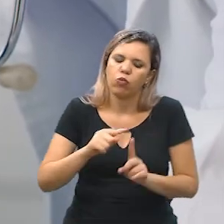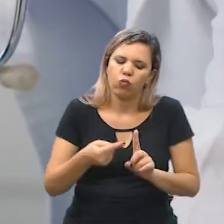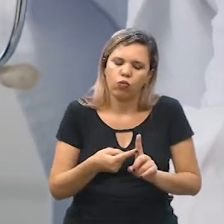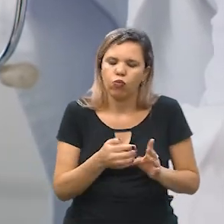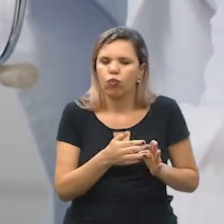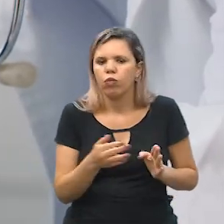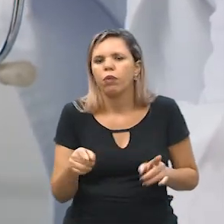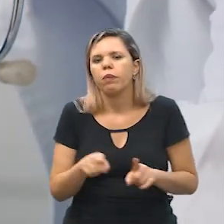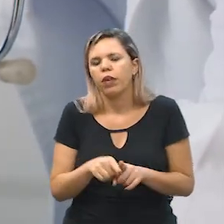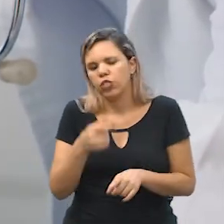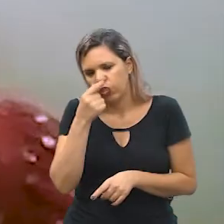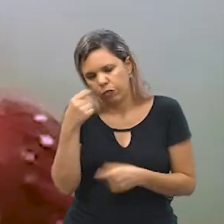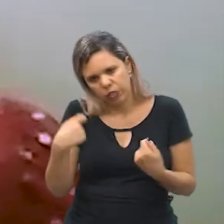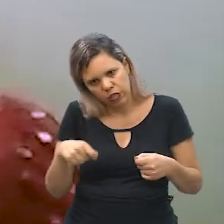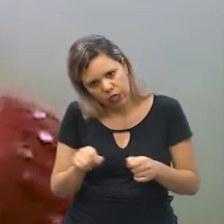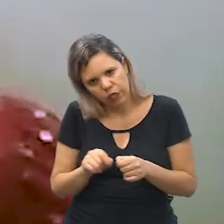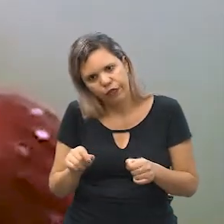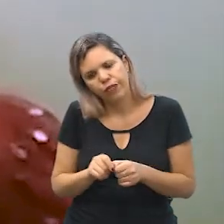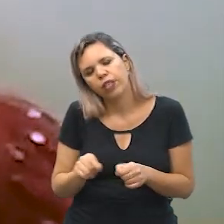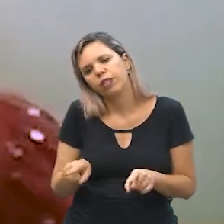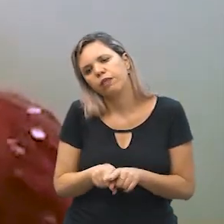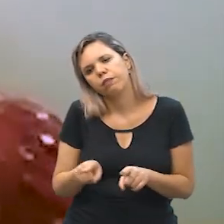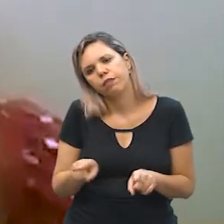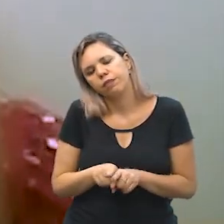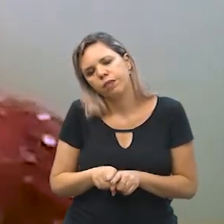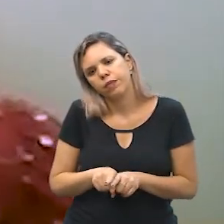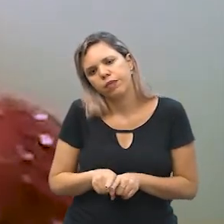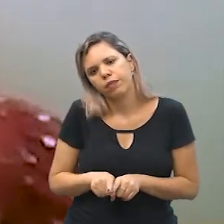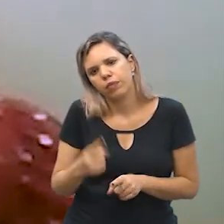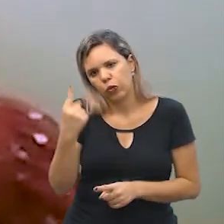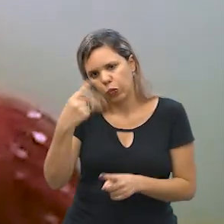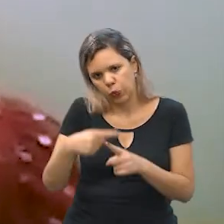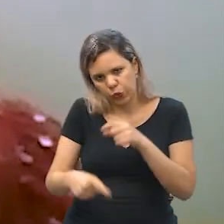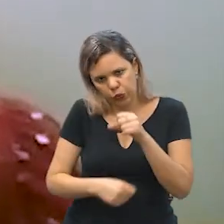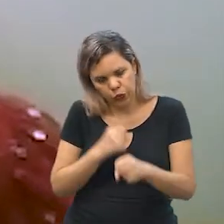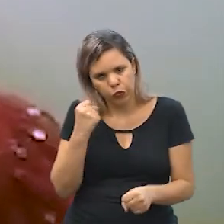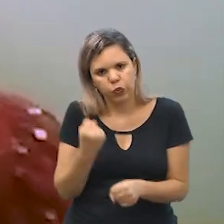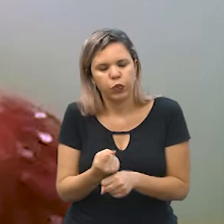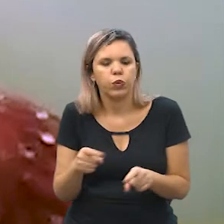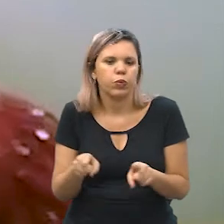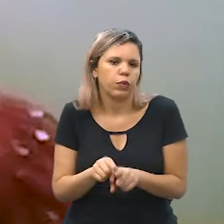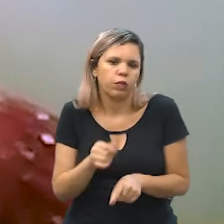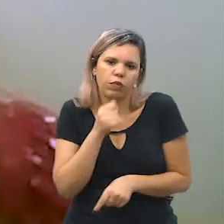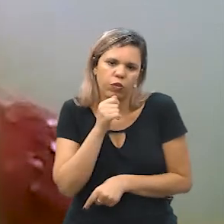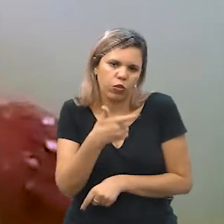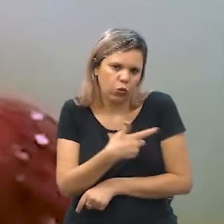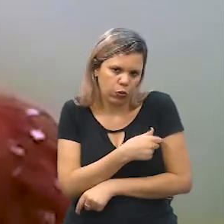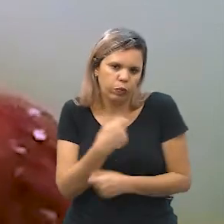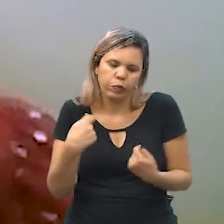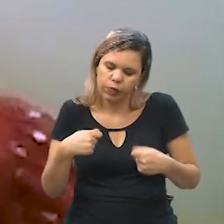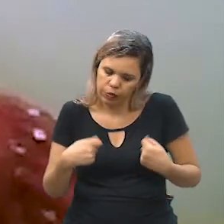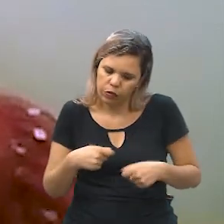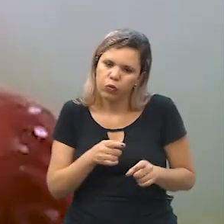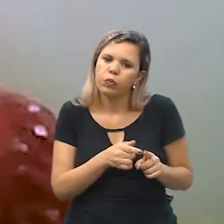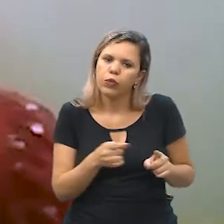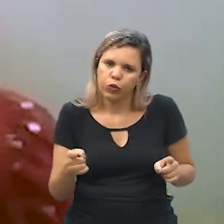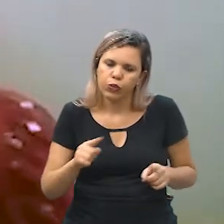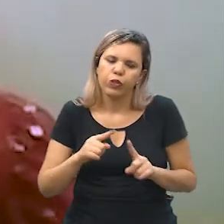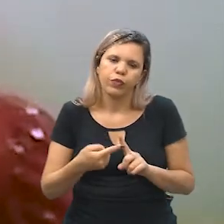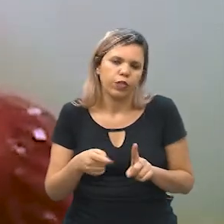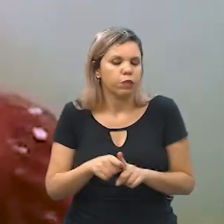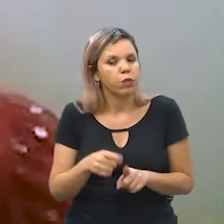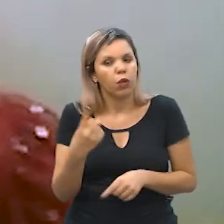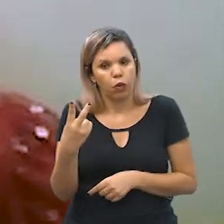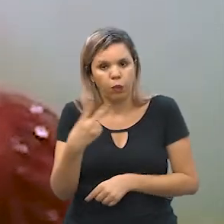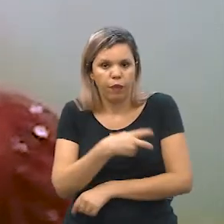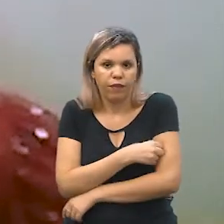gripe tem que ser feita pelo menos uma vez ao ano. Se ela não tomou, tem que tomar na gravidez. E uma